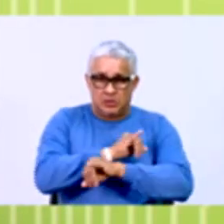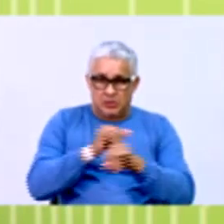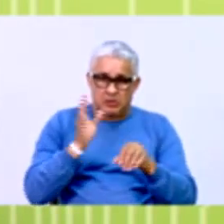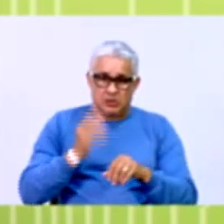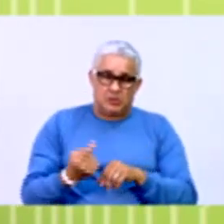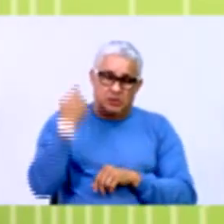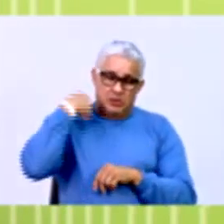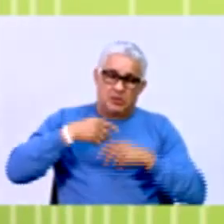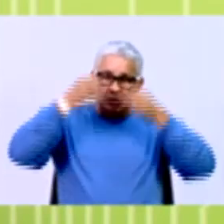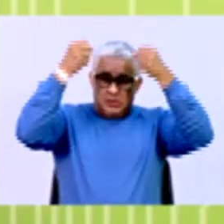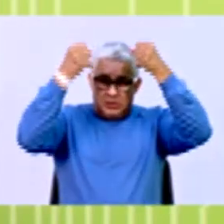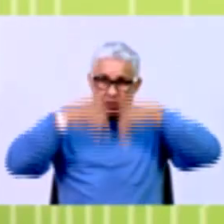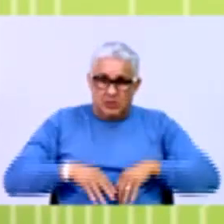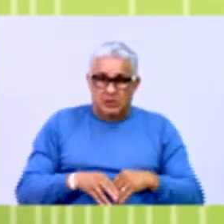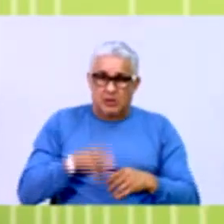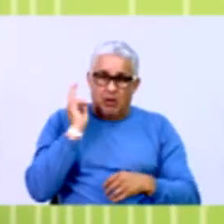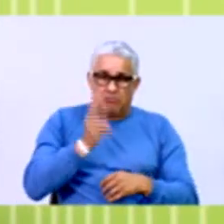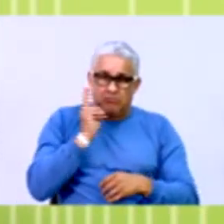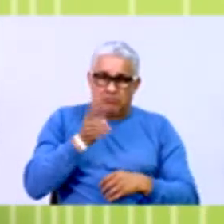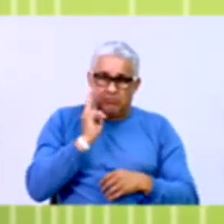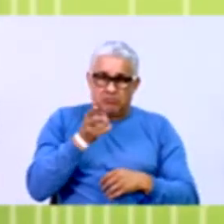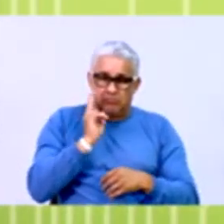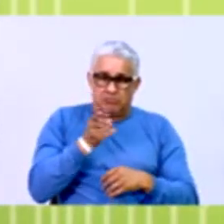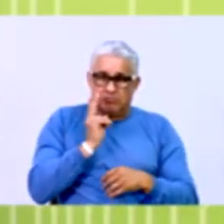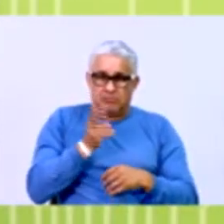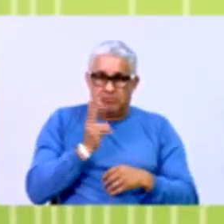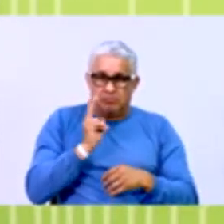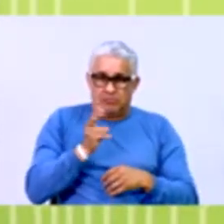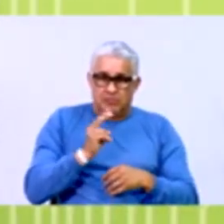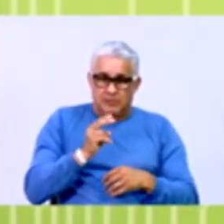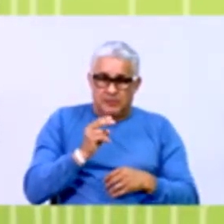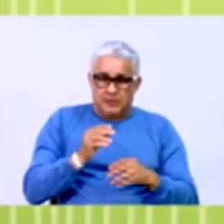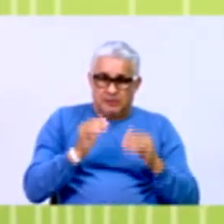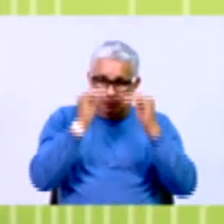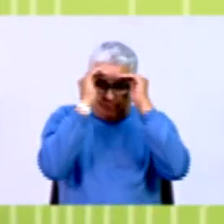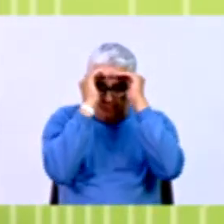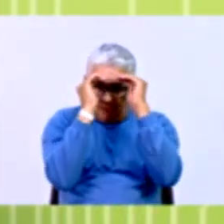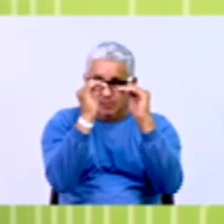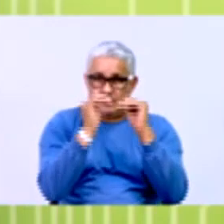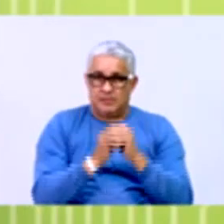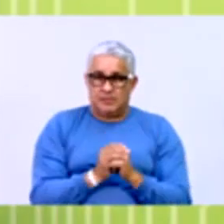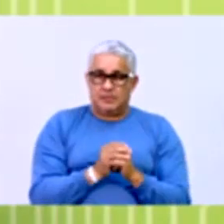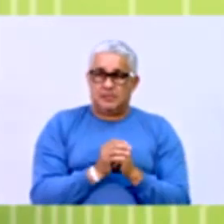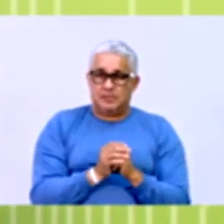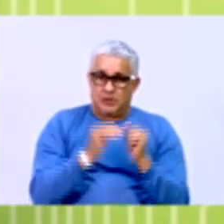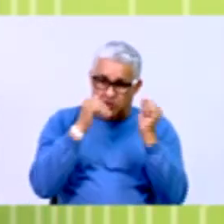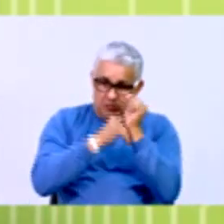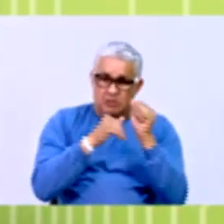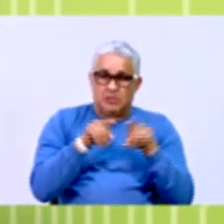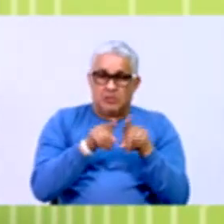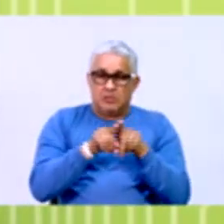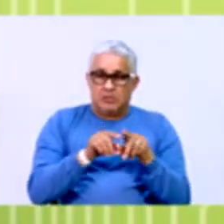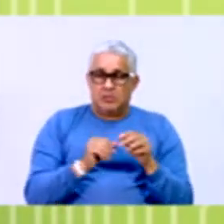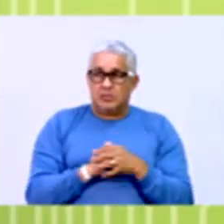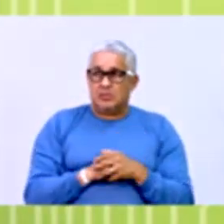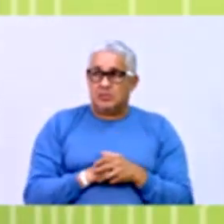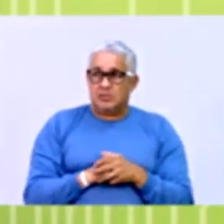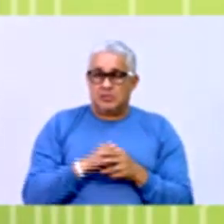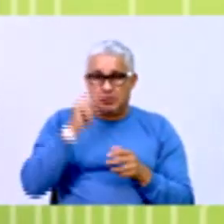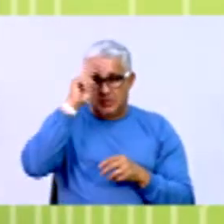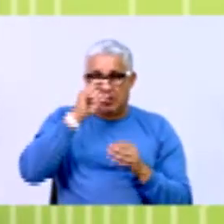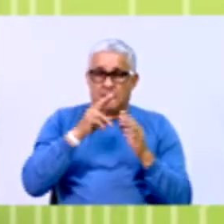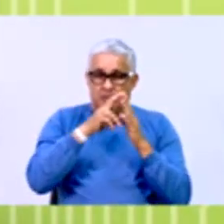havíamos falado. Manter a confidencialidade. Lembram que no tripé da segurança da informação nós temos lá confiabilidade, integridade e disponibilidade,